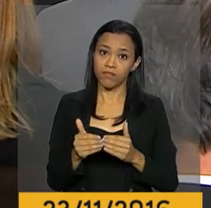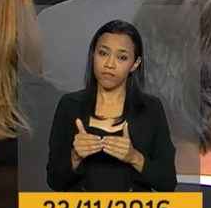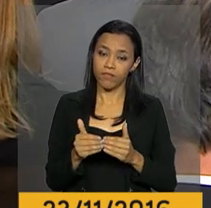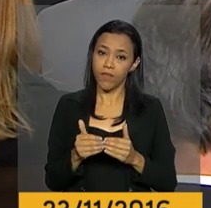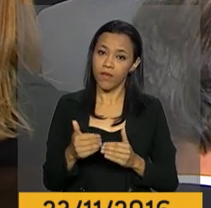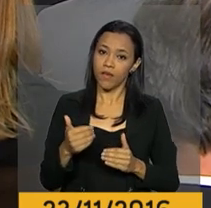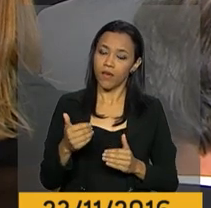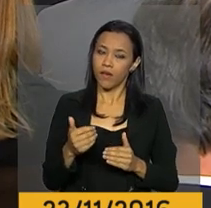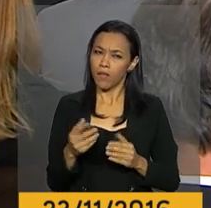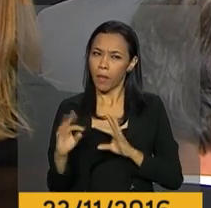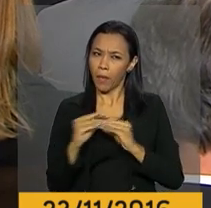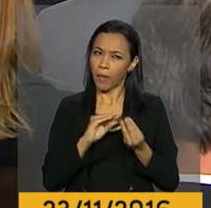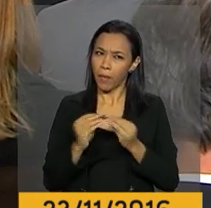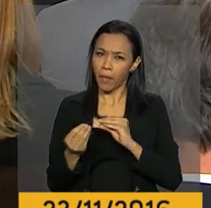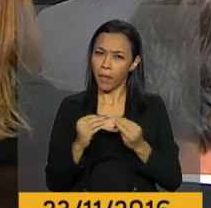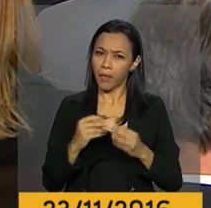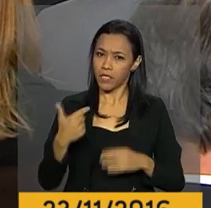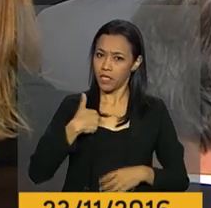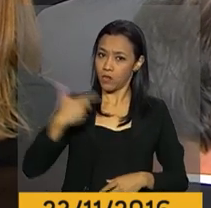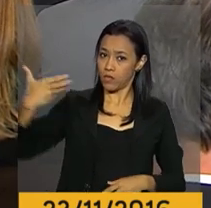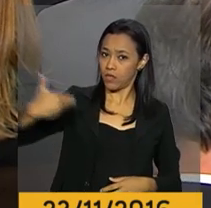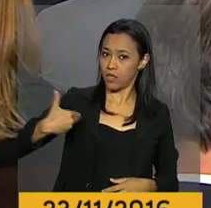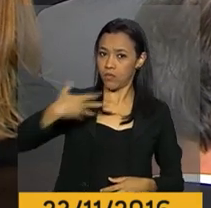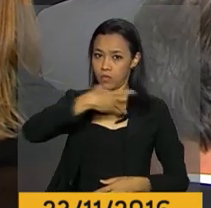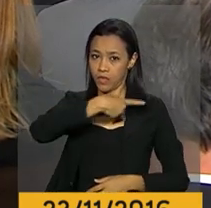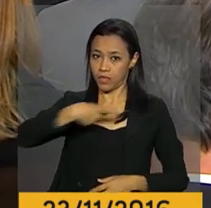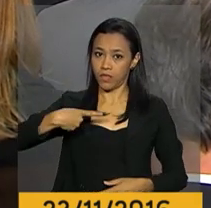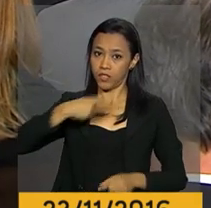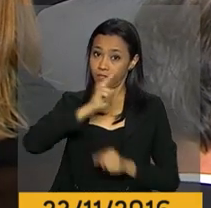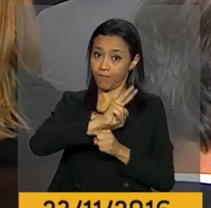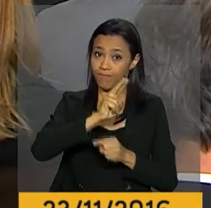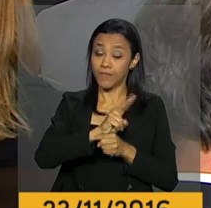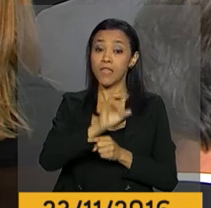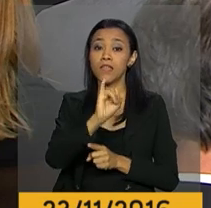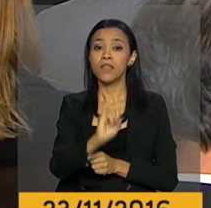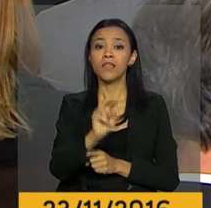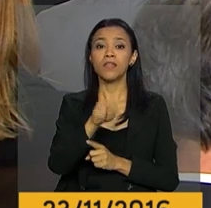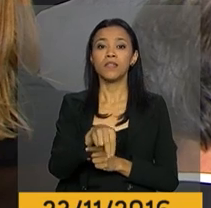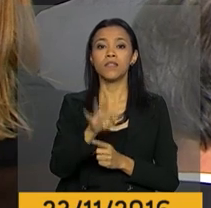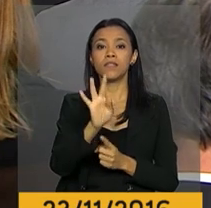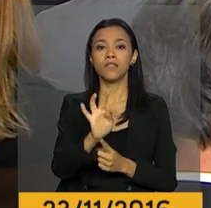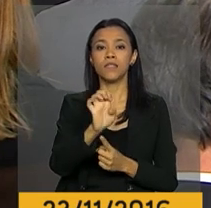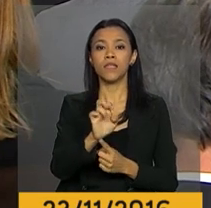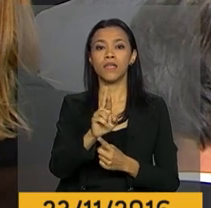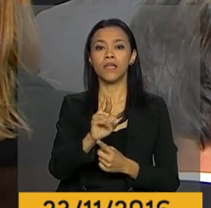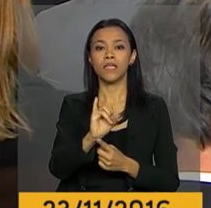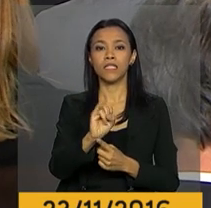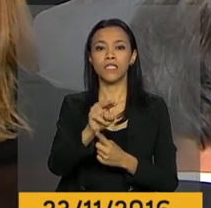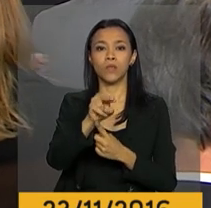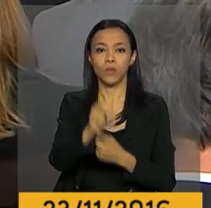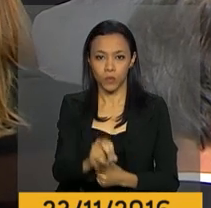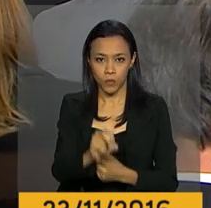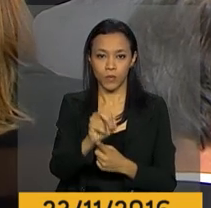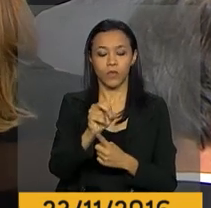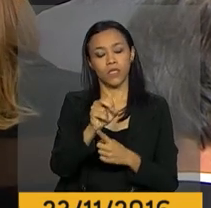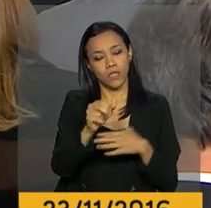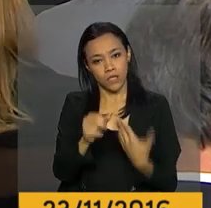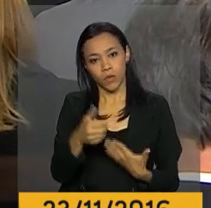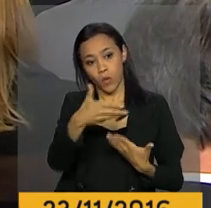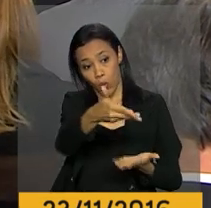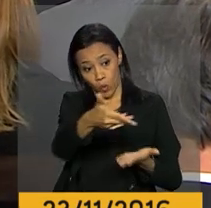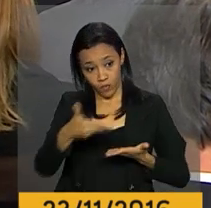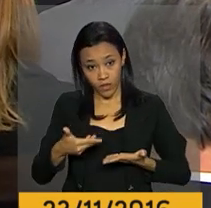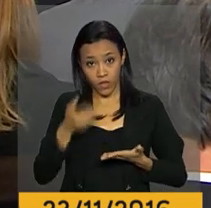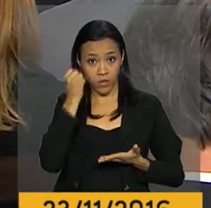presidente ainda interino eu convidei o senador cristóvam